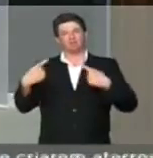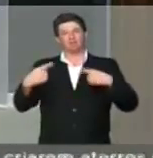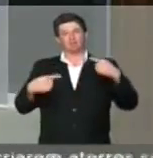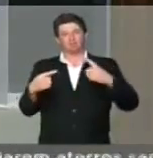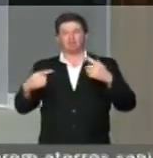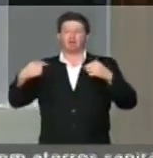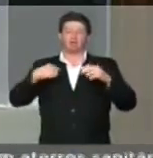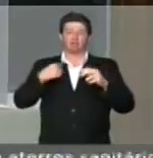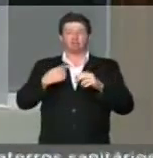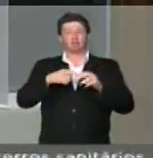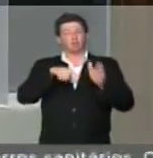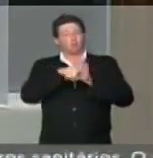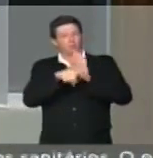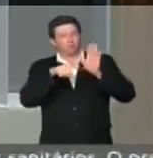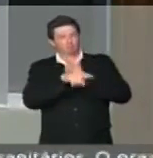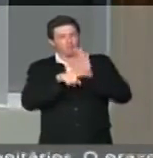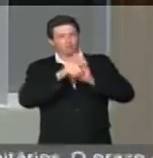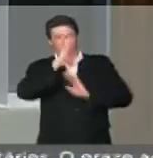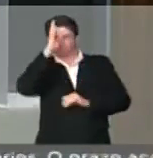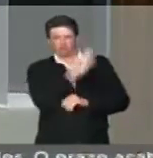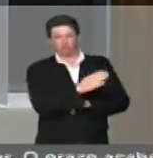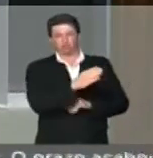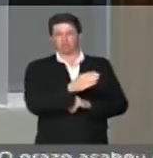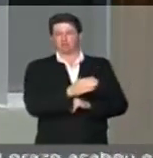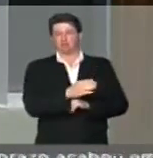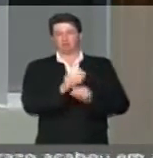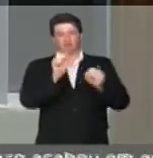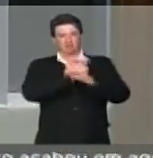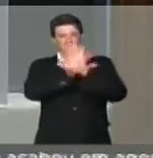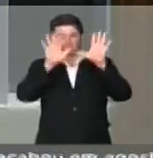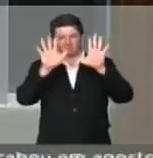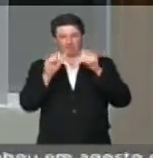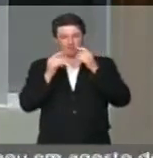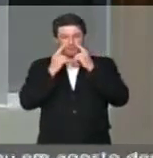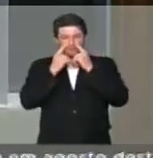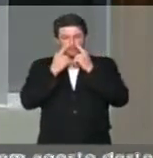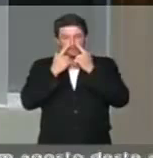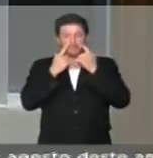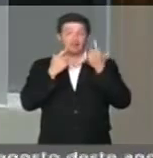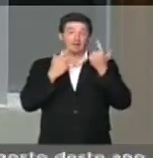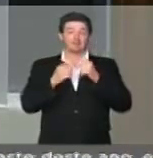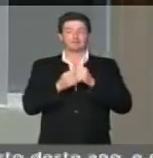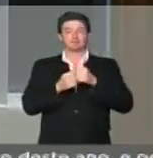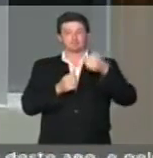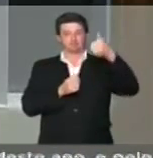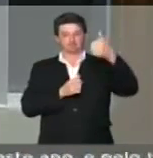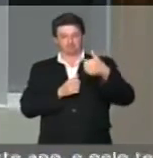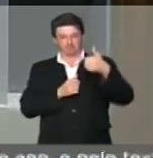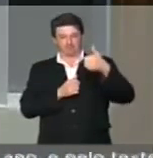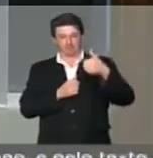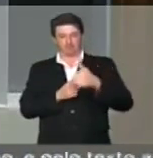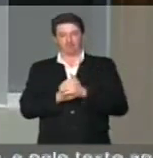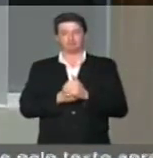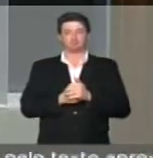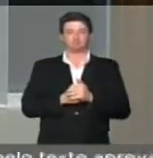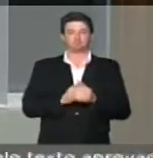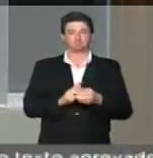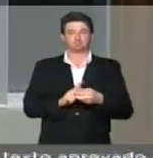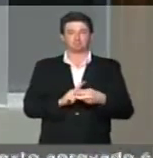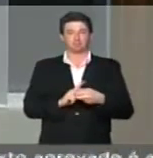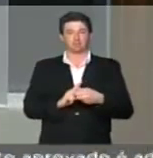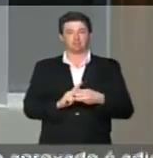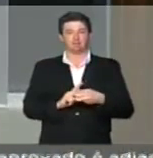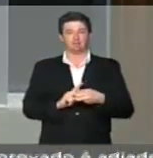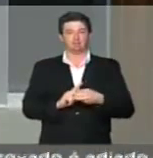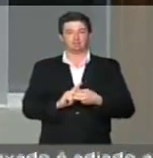faço algumas indagações bem objetivas ao ministro. A primeira delas,